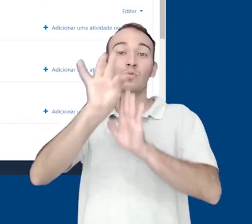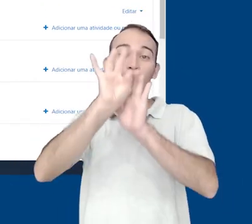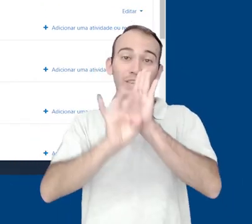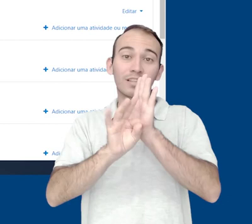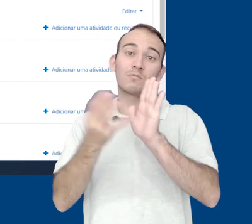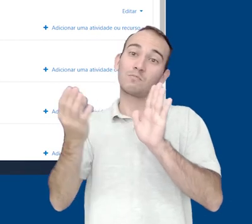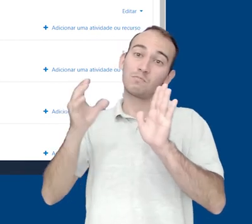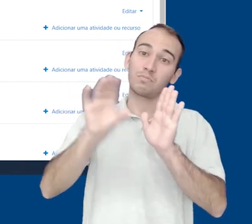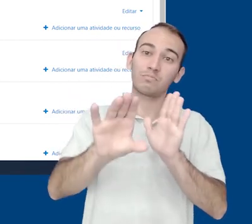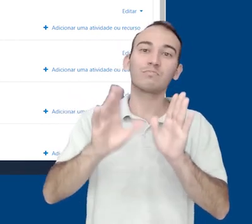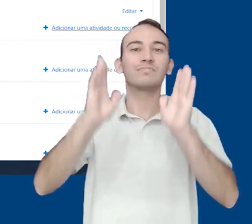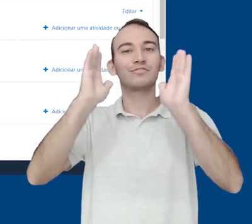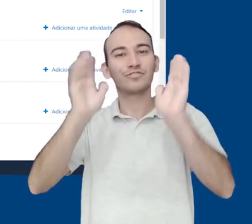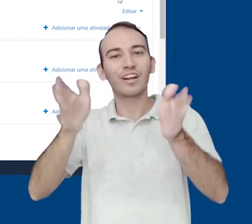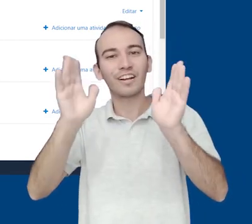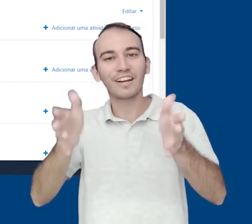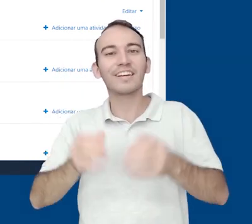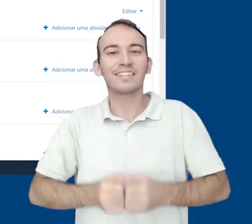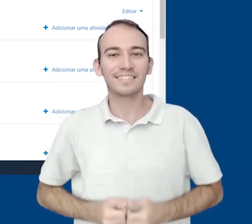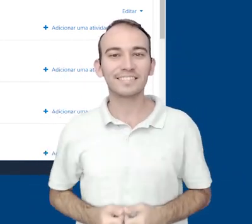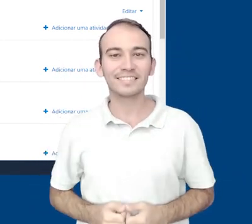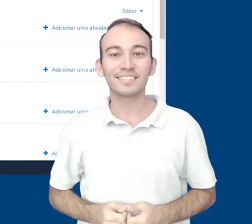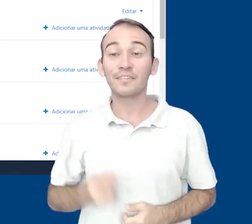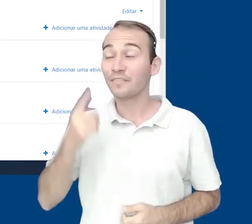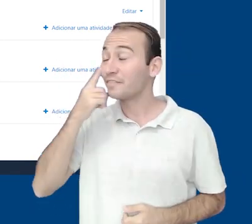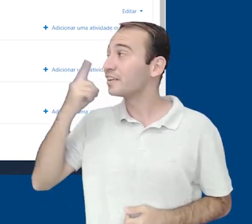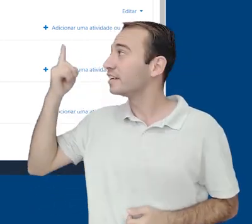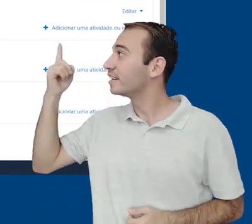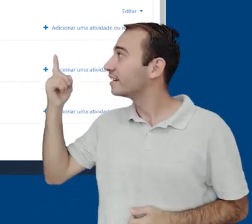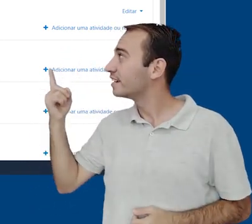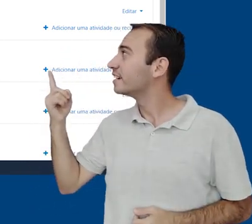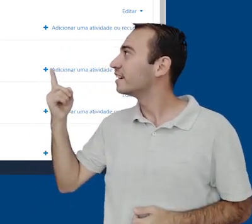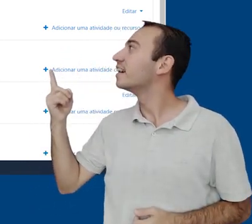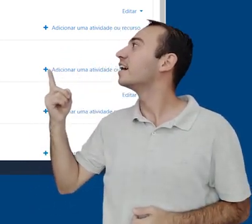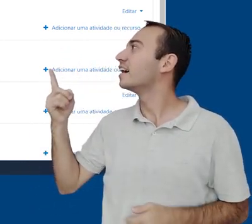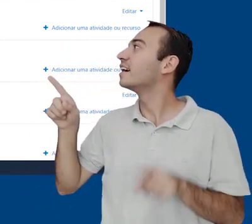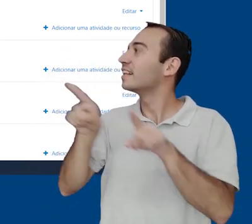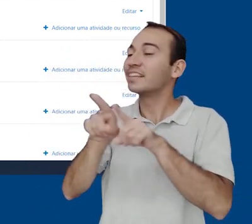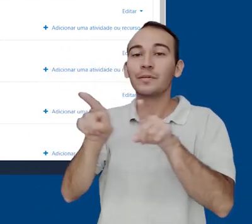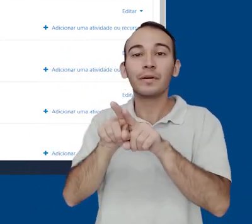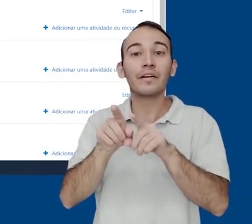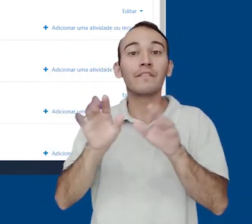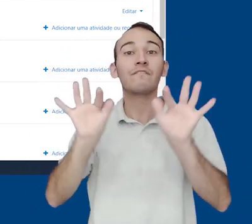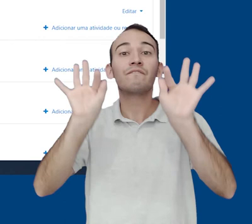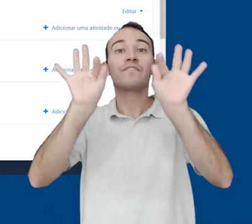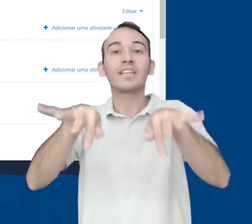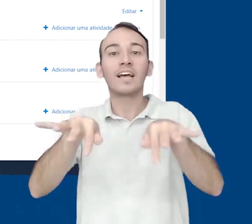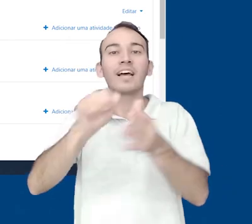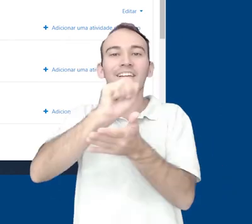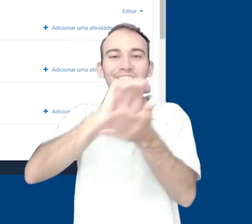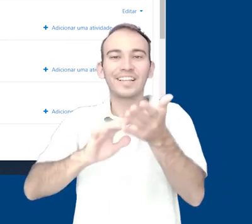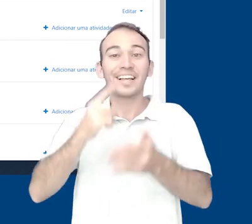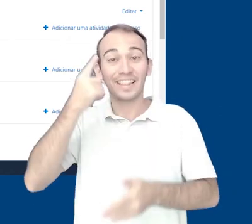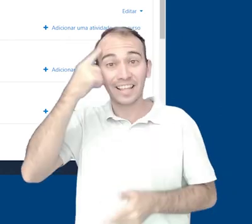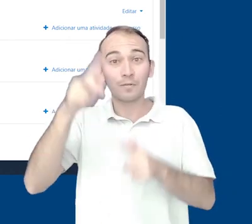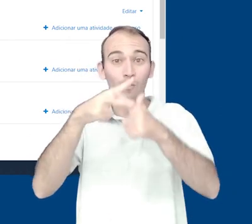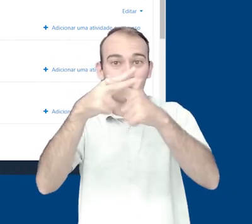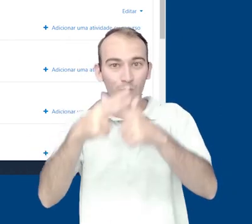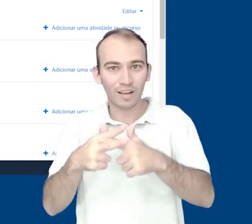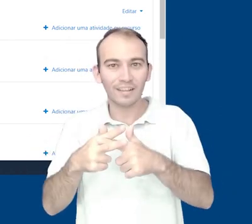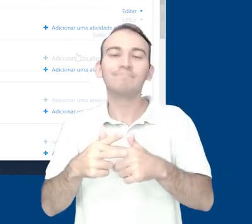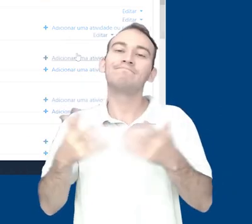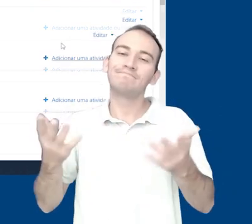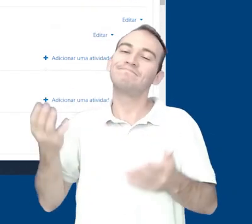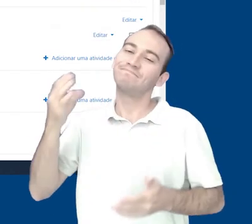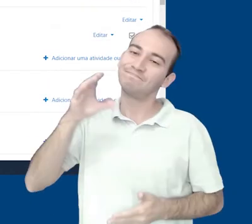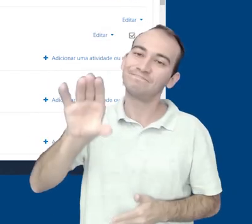com o texto que eu escolhi. E a caixinha de conclusão de atividade como configurei.